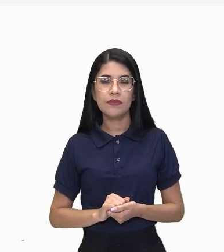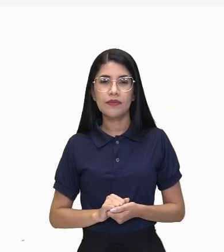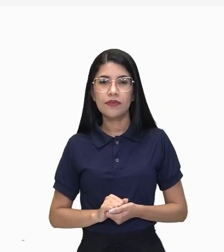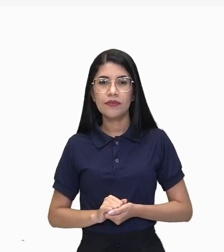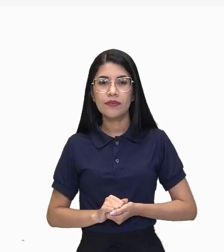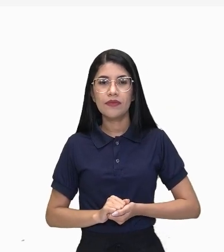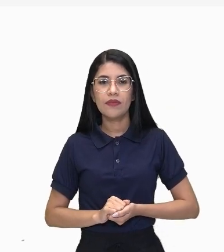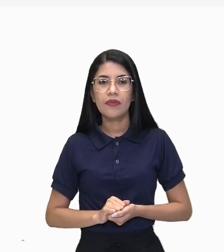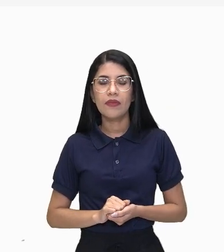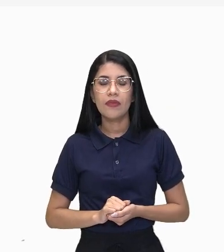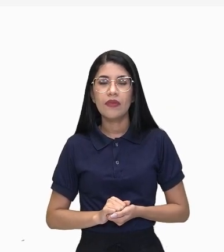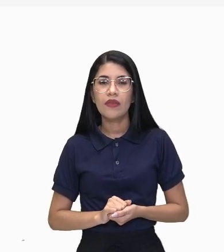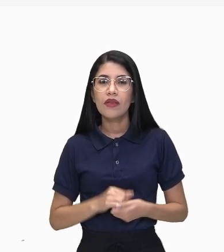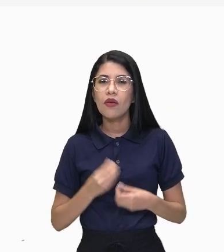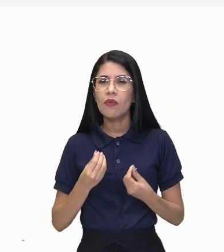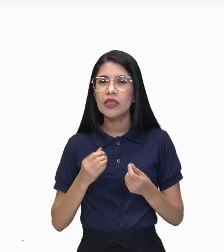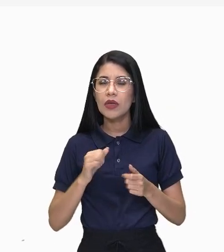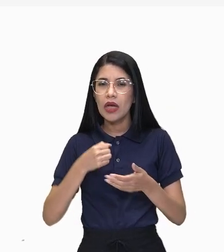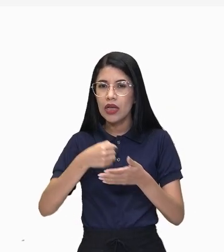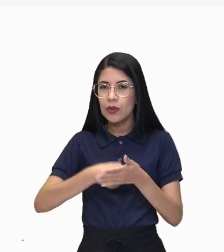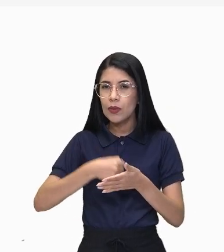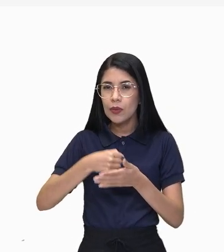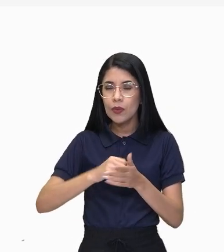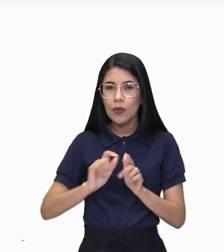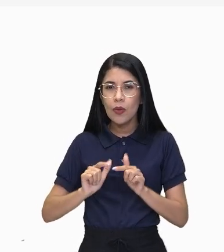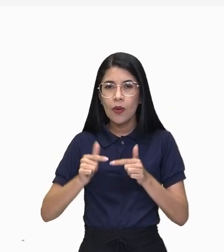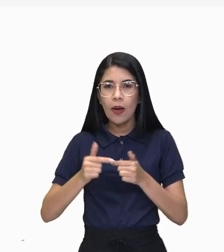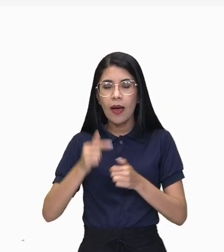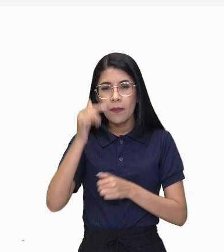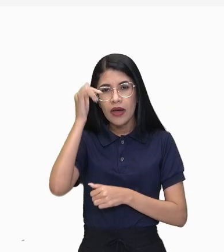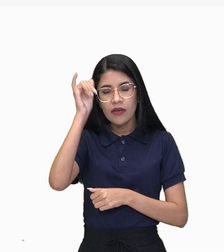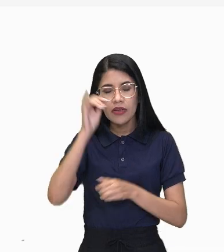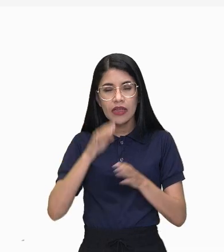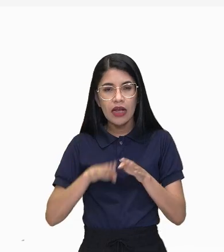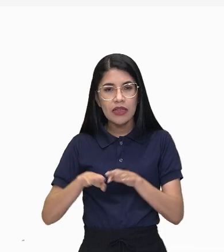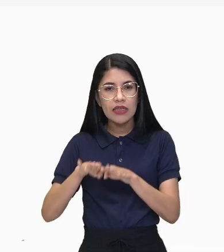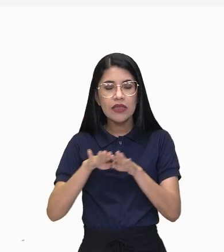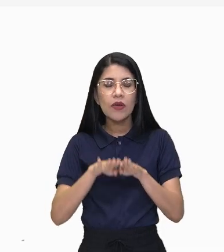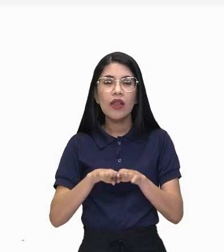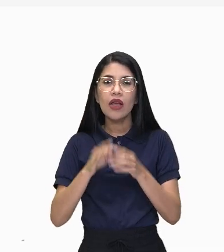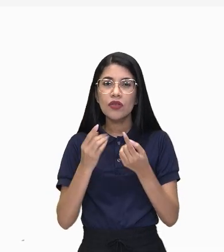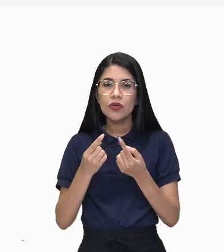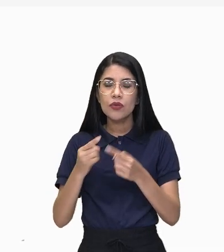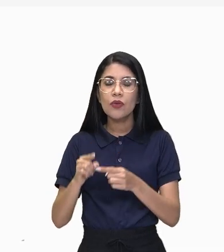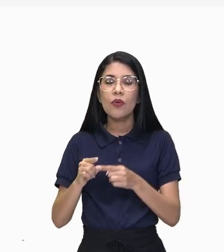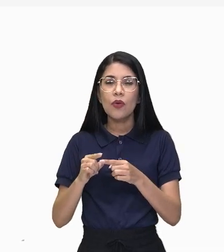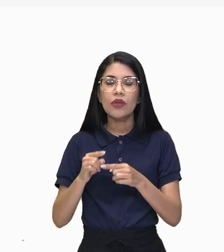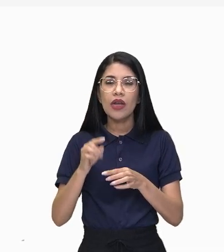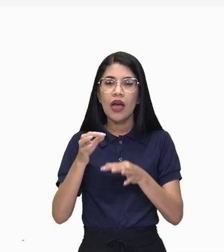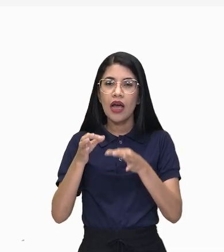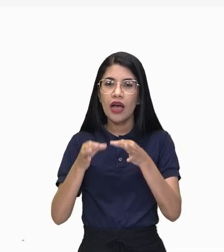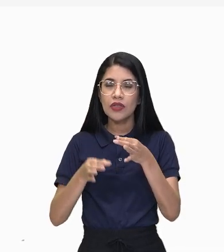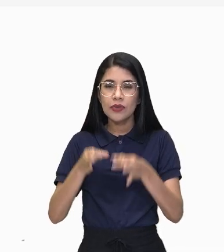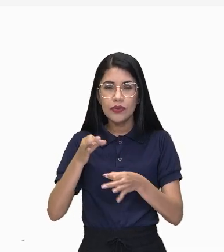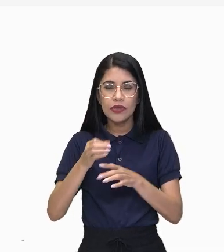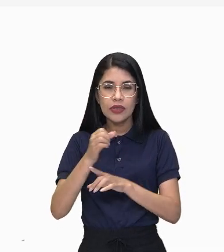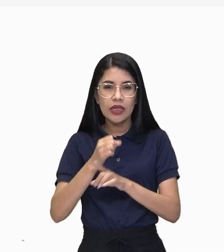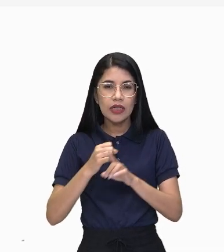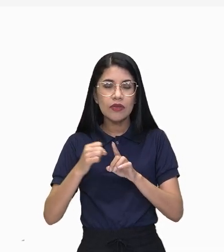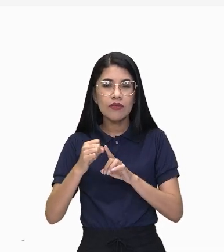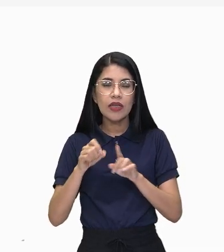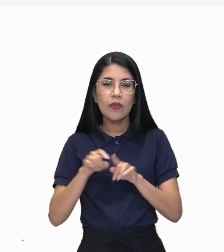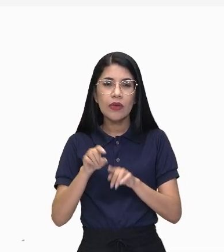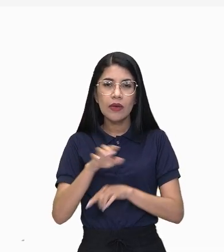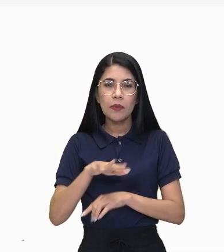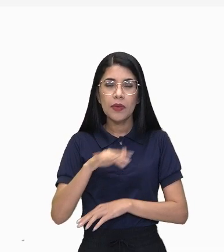mesmo das lutas contra a desigualdade, né, contra essa injustiça ambiental, essa luta contra o racismo,